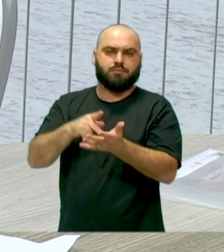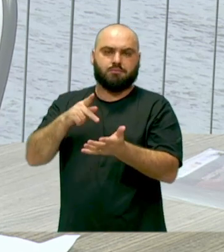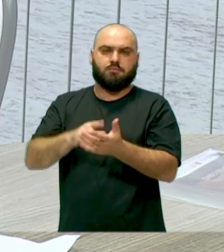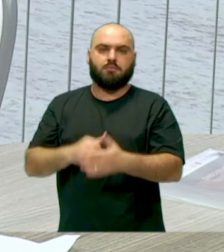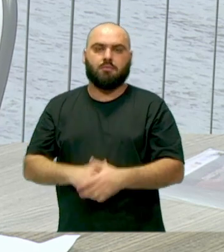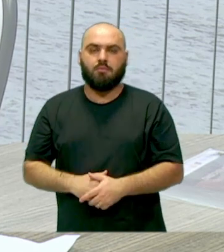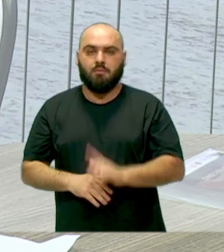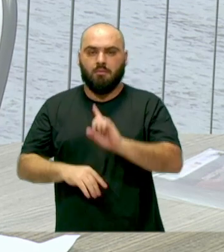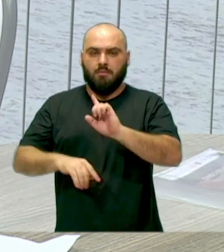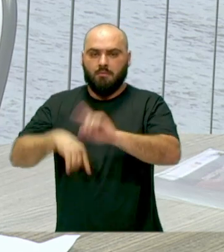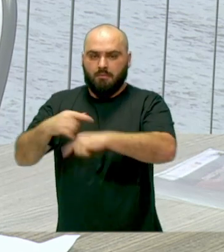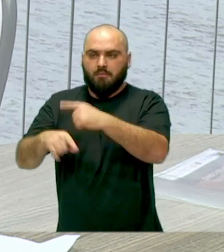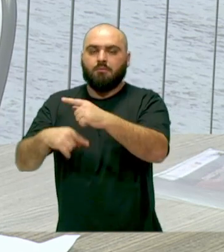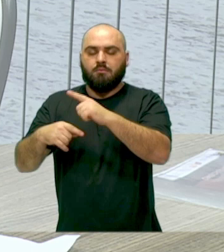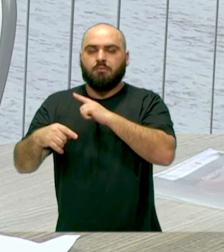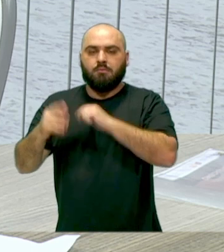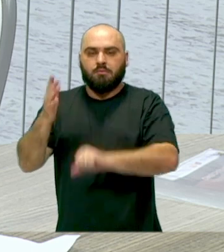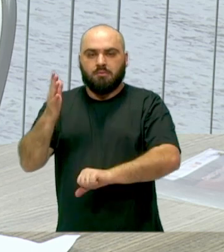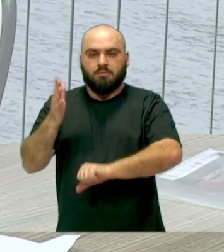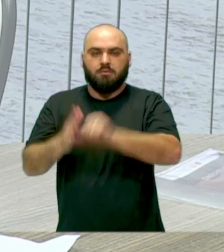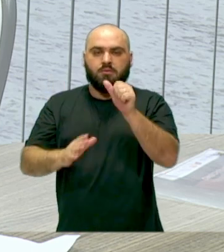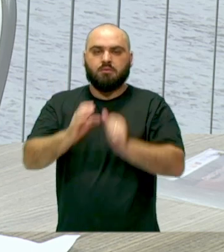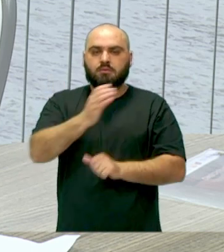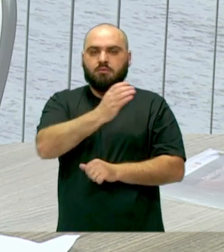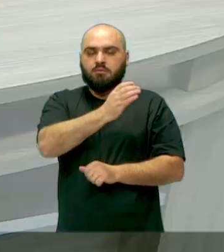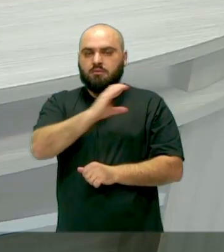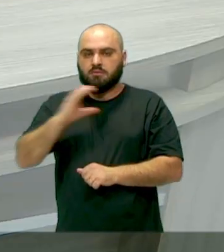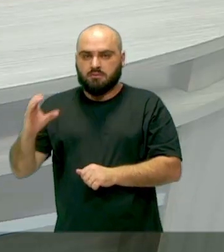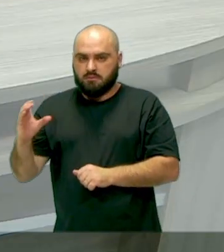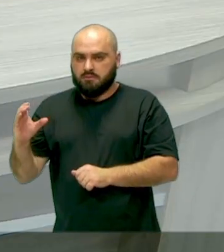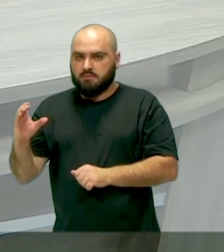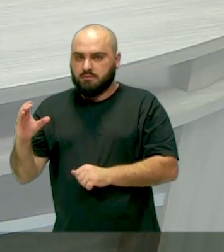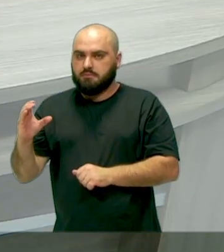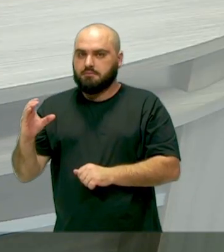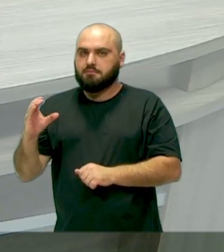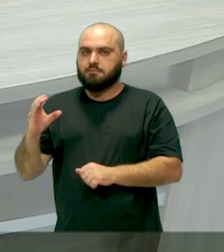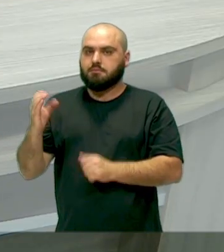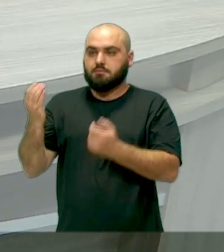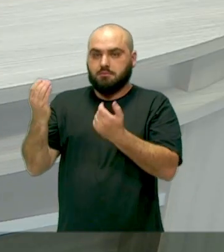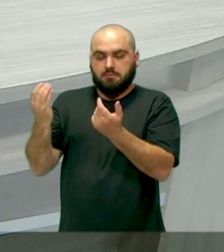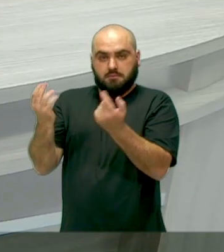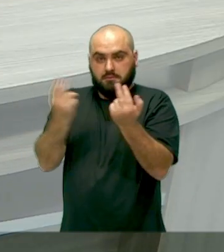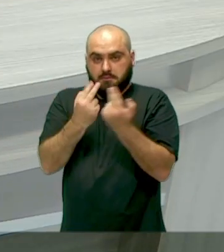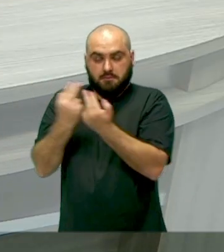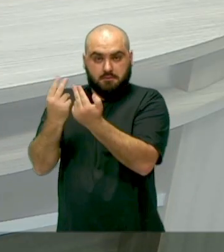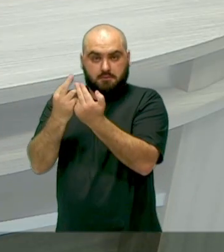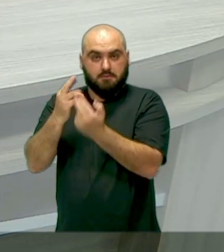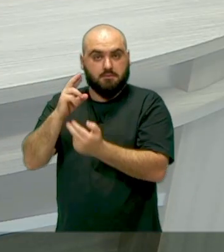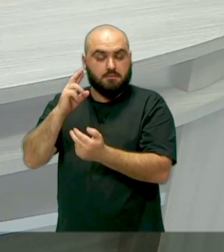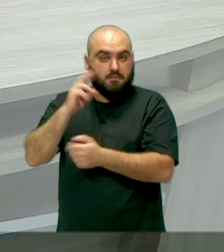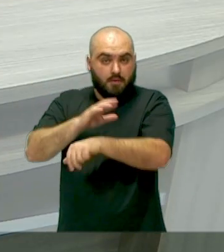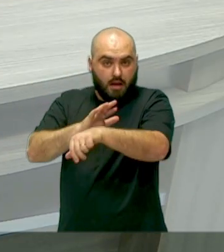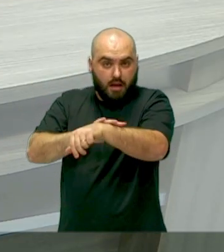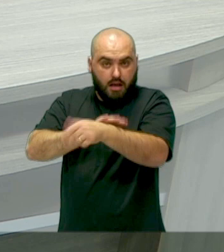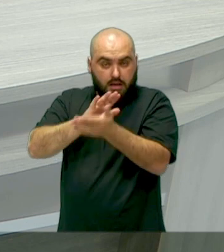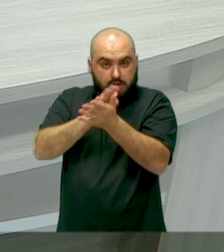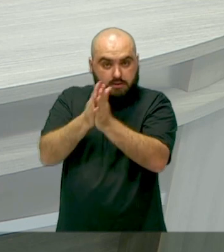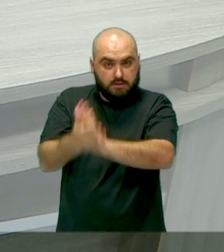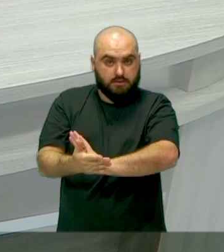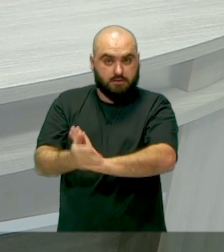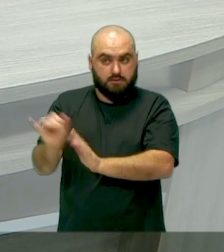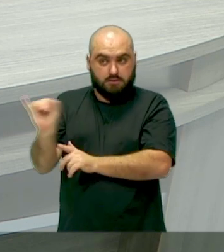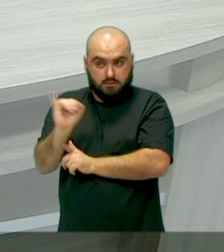fui a primeira coordenadora de igualdade racial de Itajaí, e sendo de Itajaí eu fui a primeira também